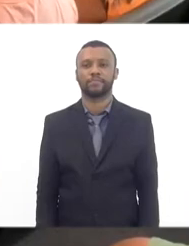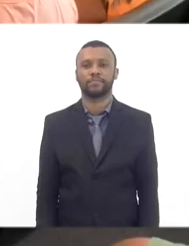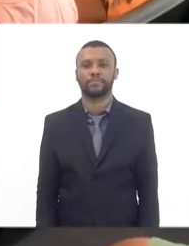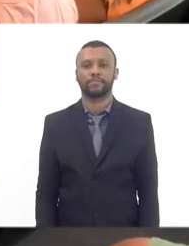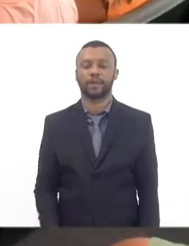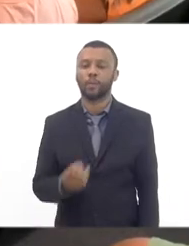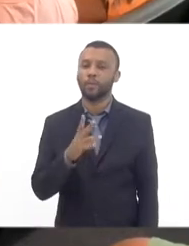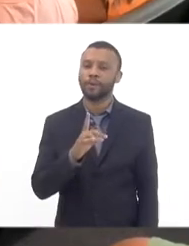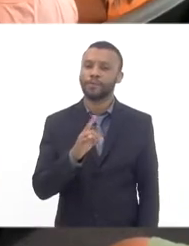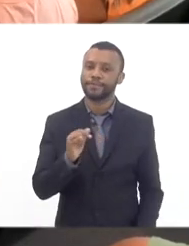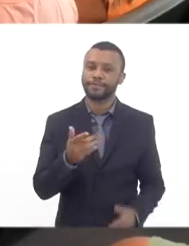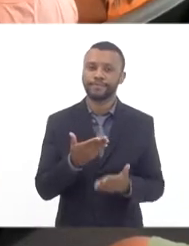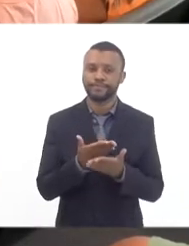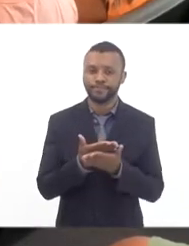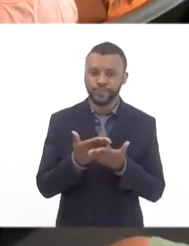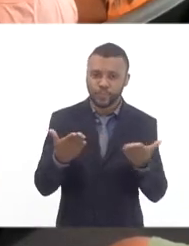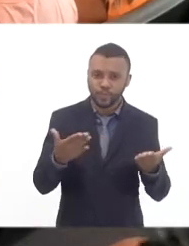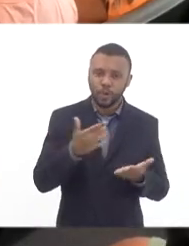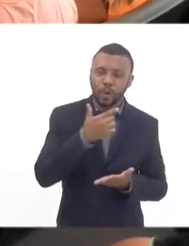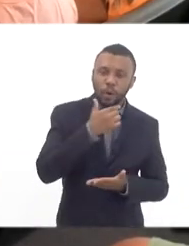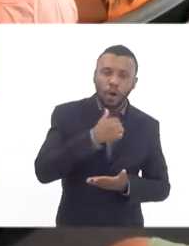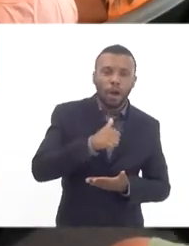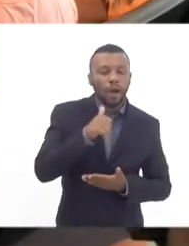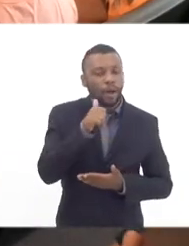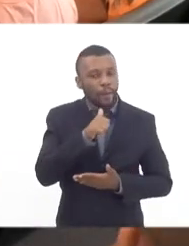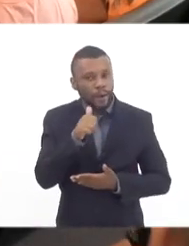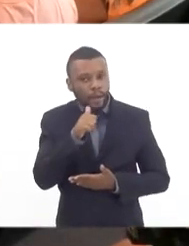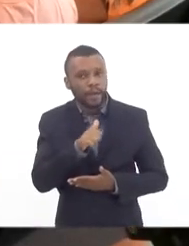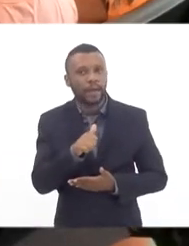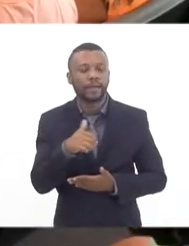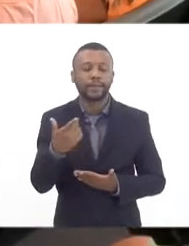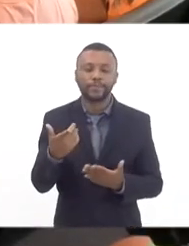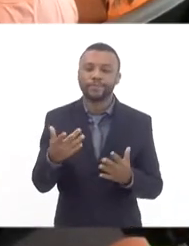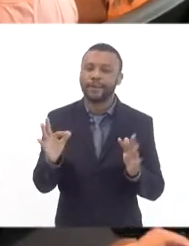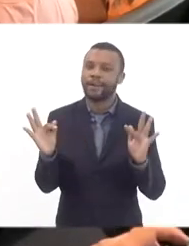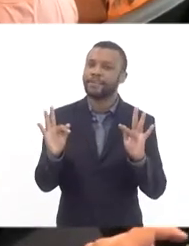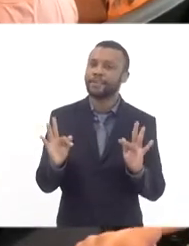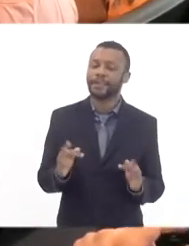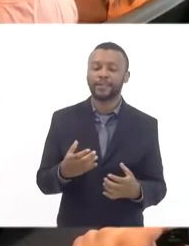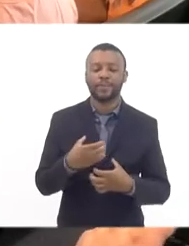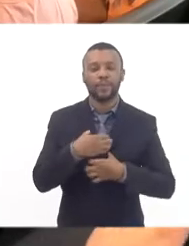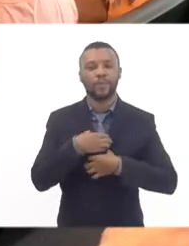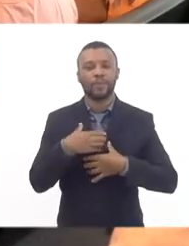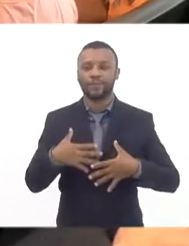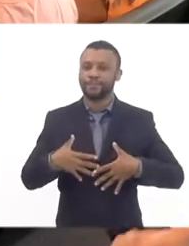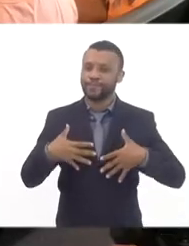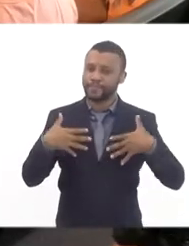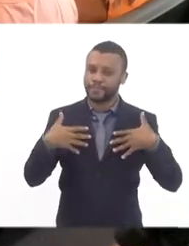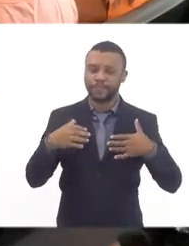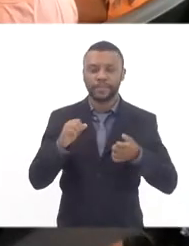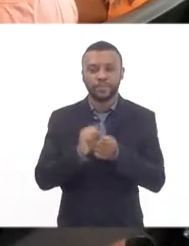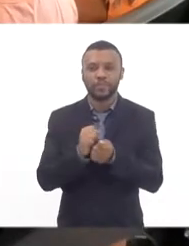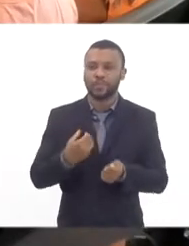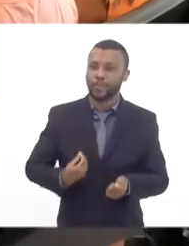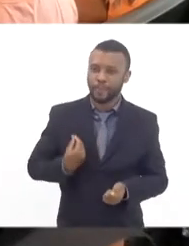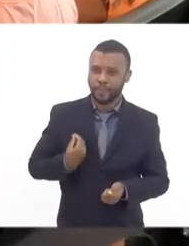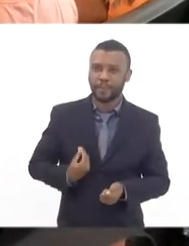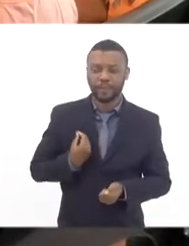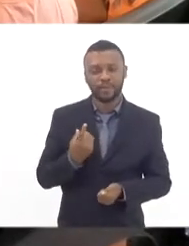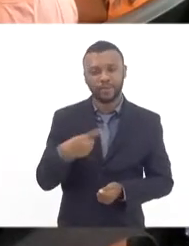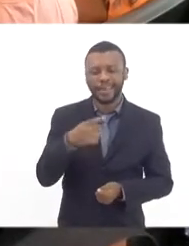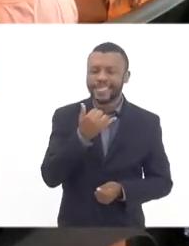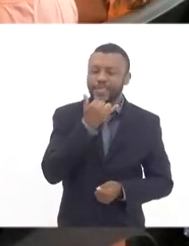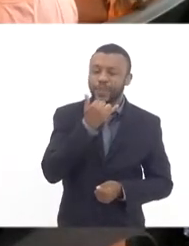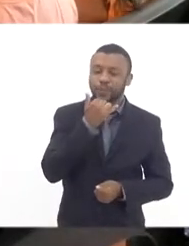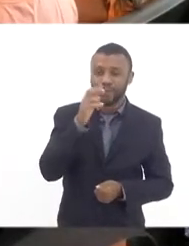Bom dia a todas e todos. É uma felicidade muito grande, deputado Ronaldo, estar aqui presente. Sim. Ah, sim,